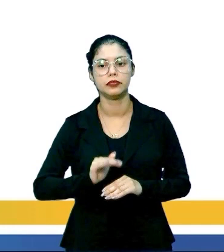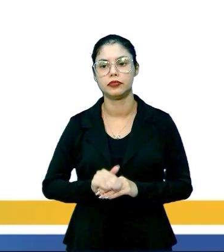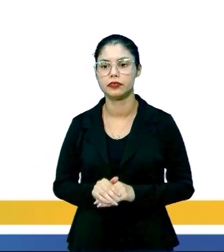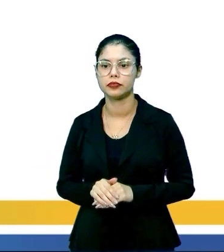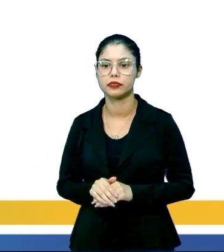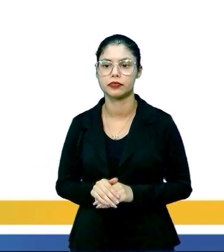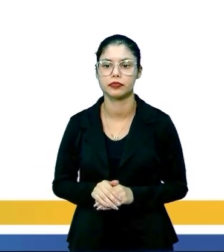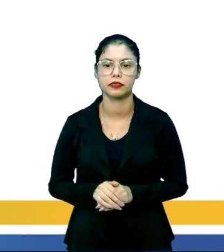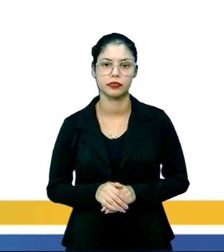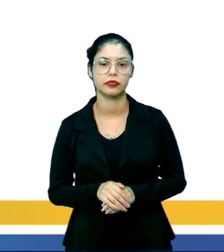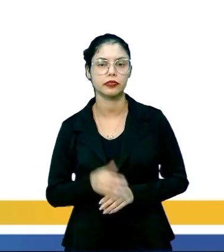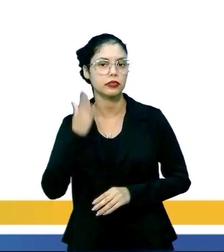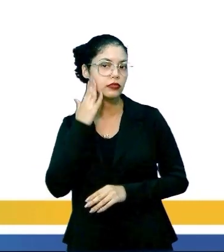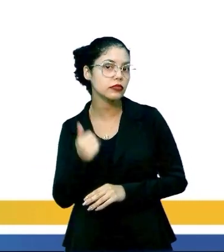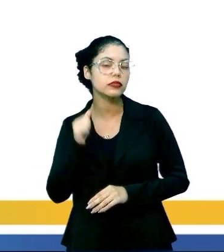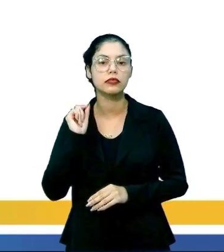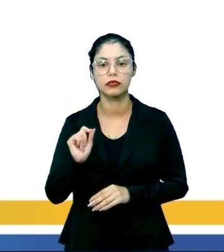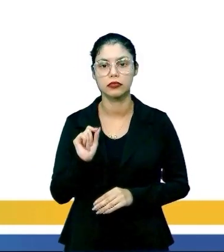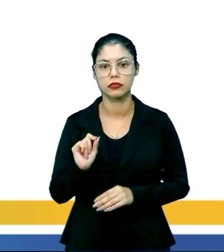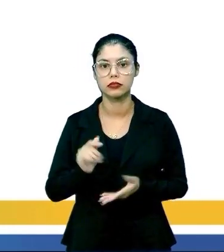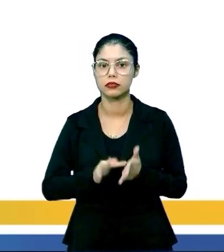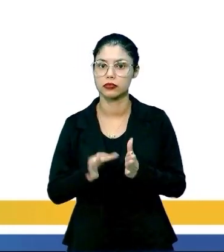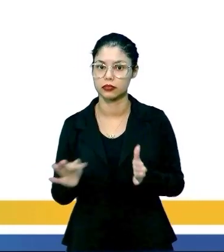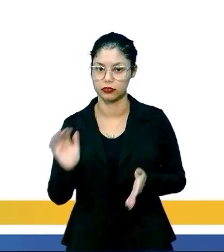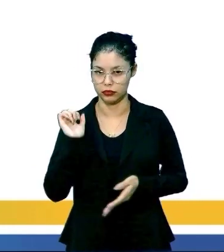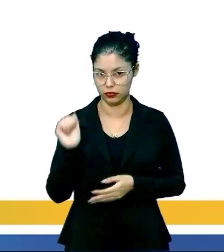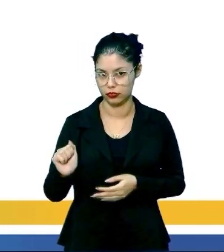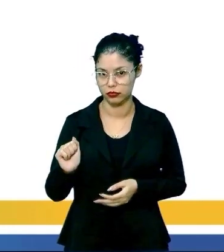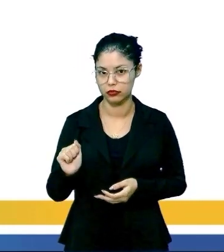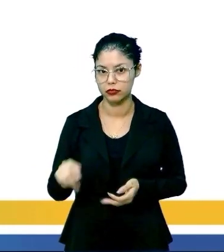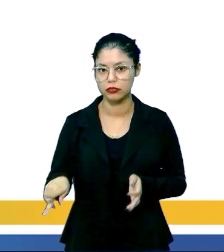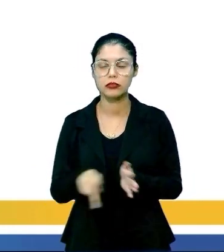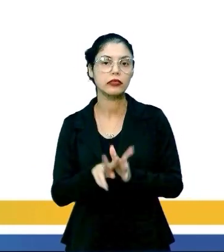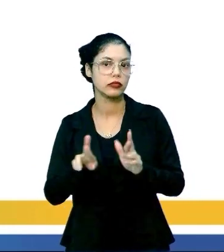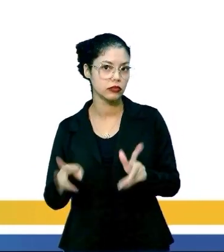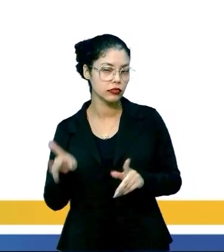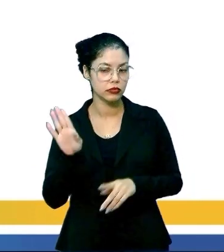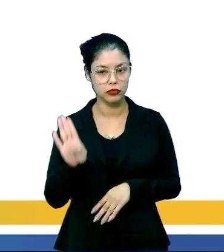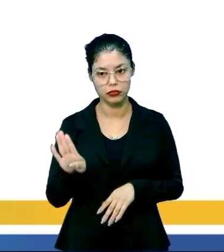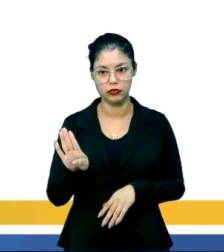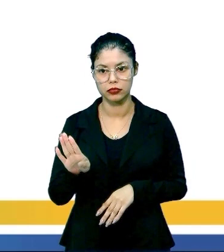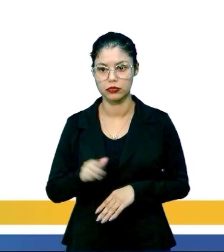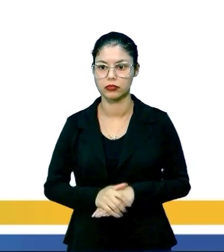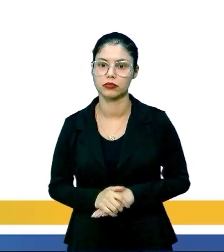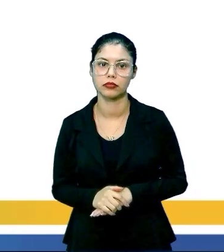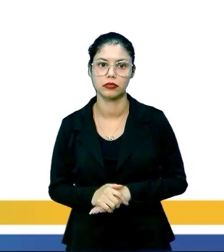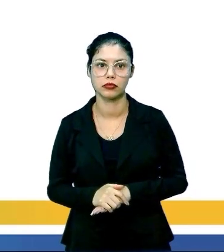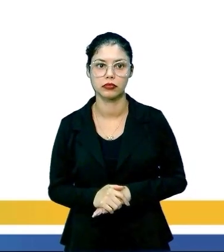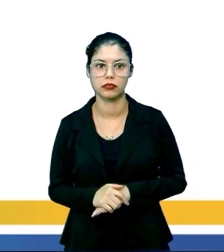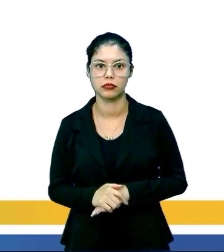nós sabemos aí, como ele diz, a função de A é diferente da função de B.